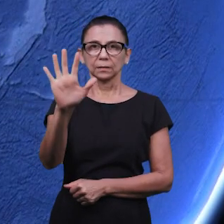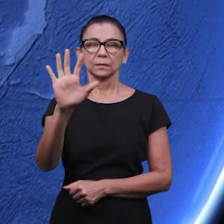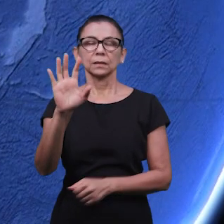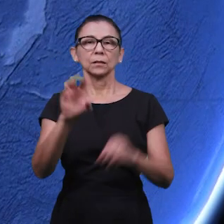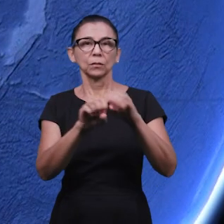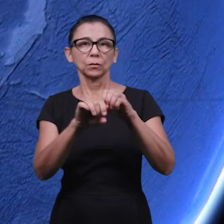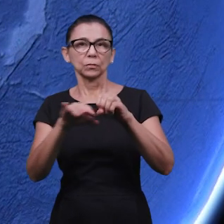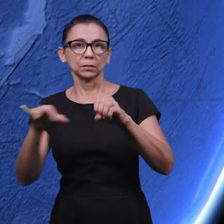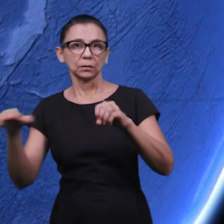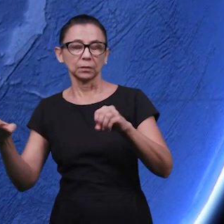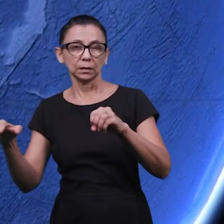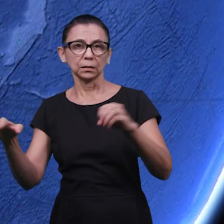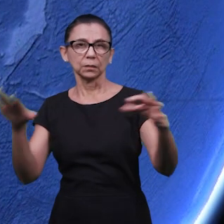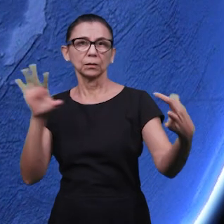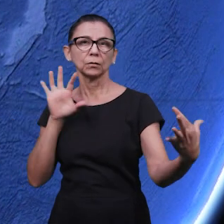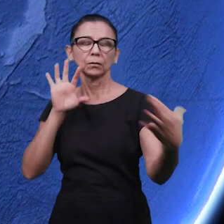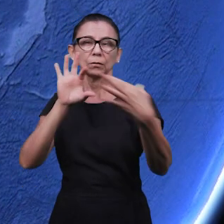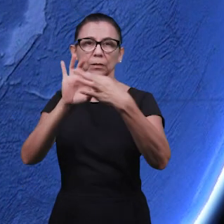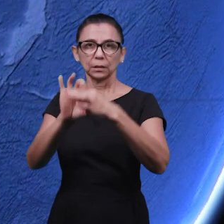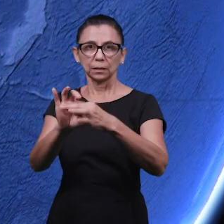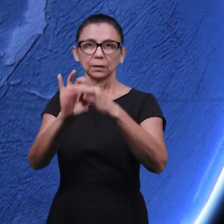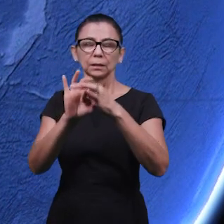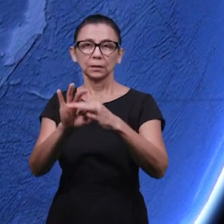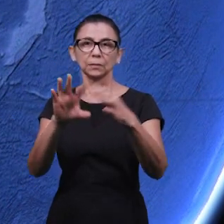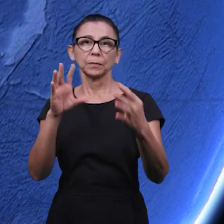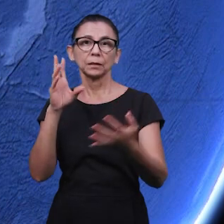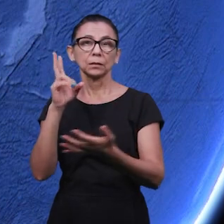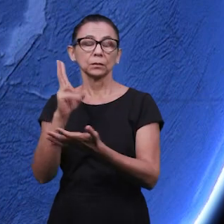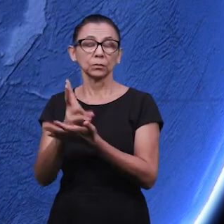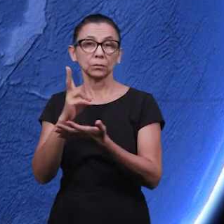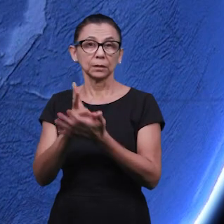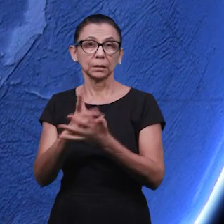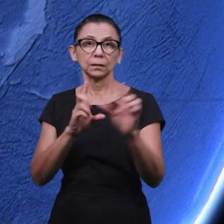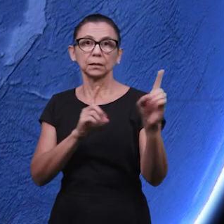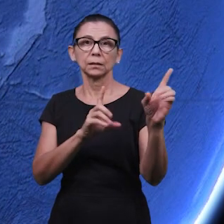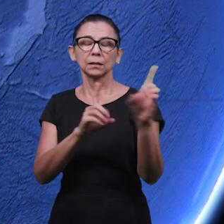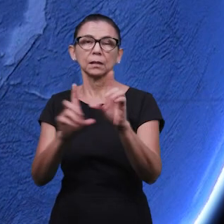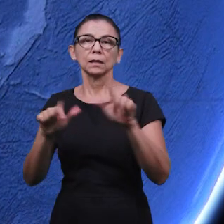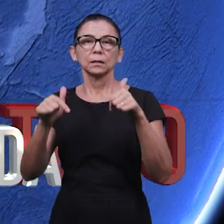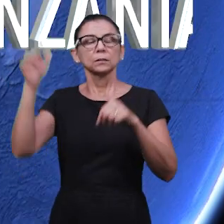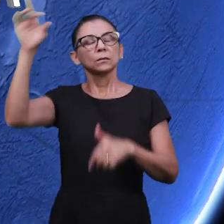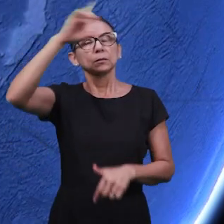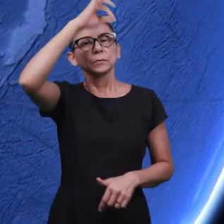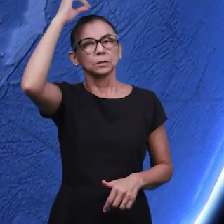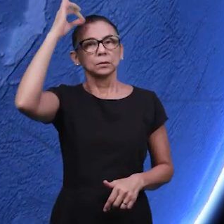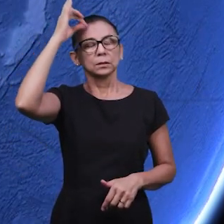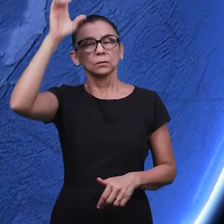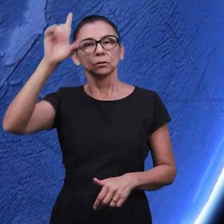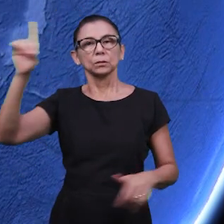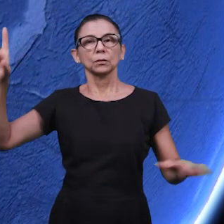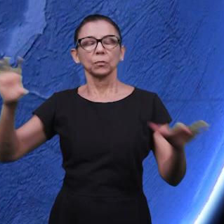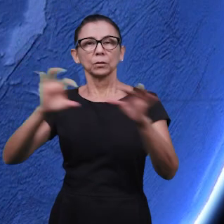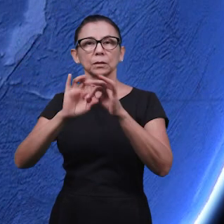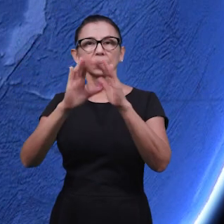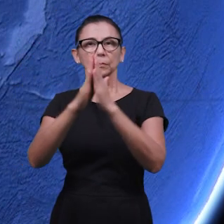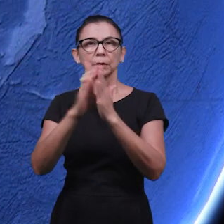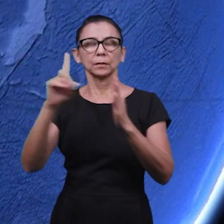Igreja Cristã Maranata está presente em nações de todos os continentes do planeta. Igrejas de países nas